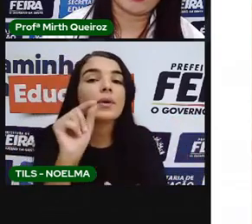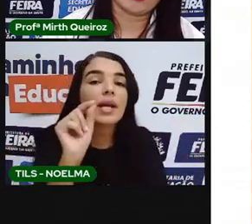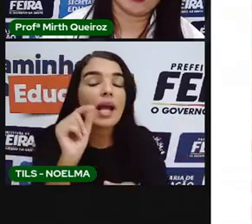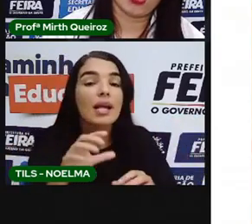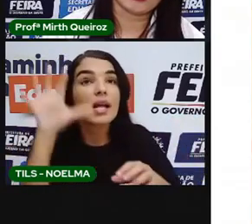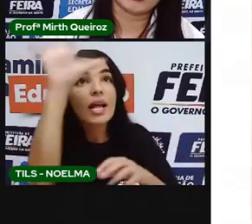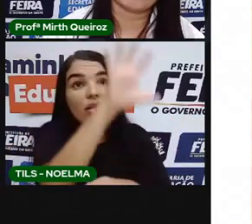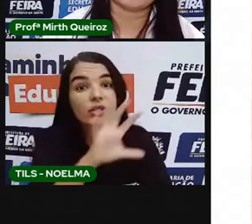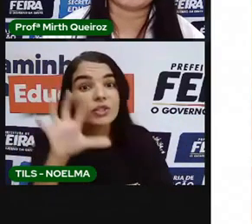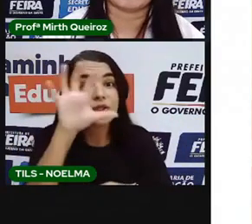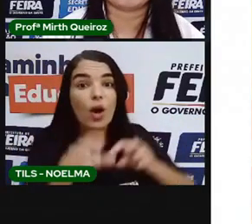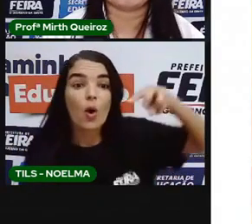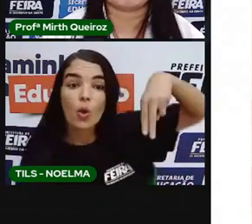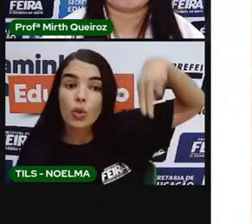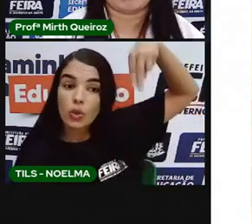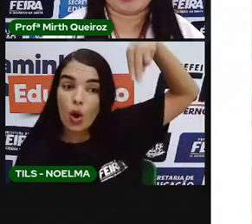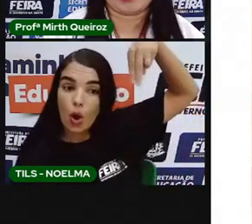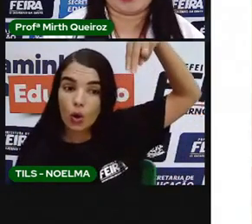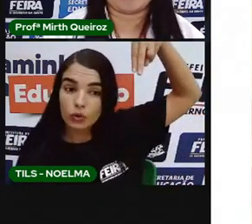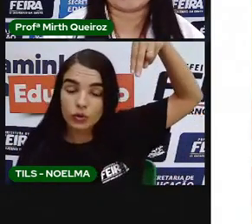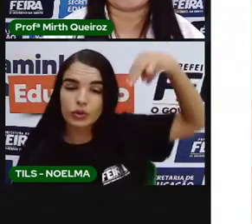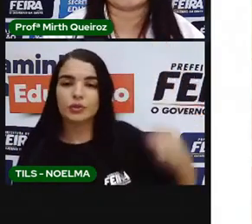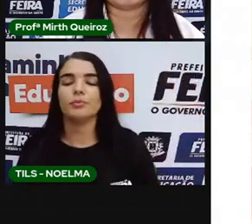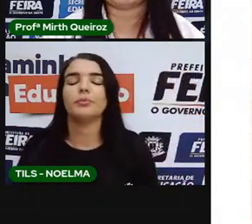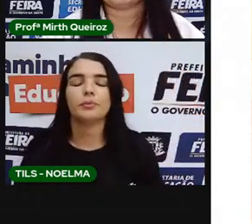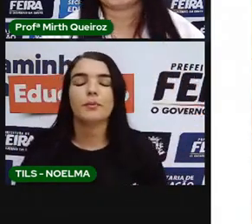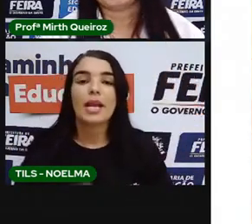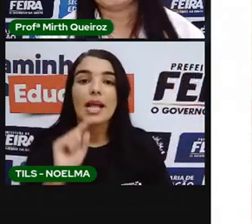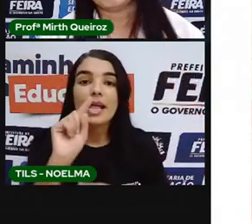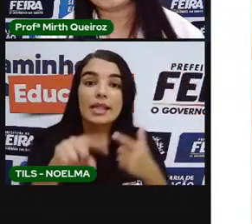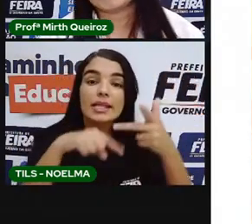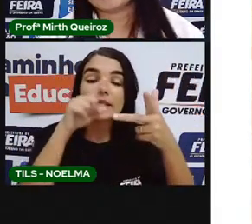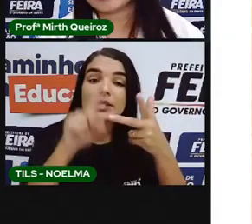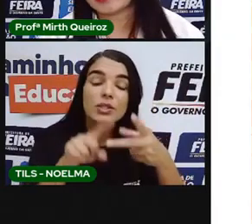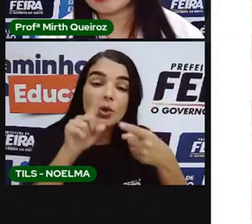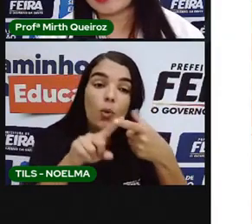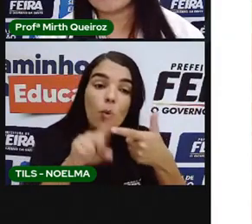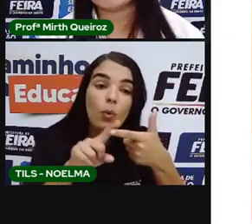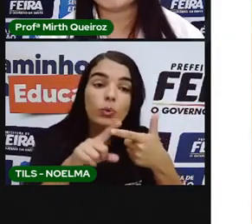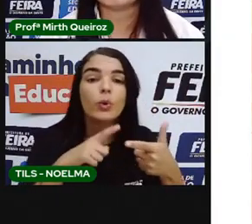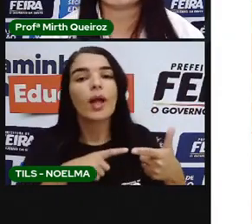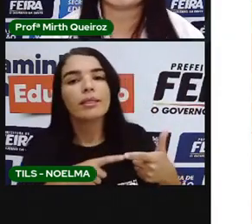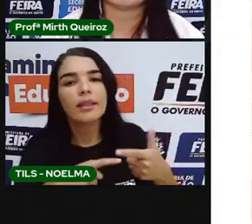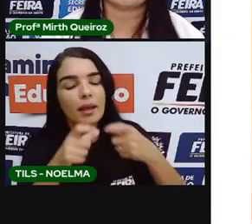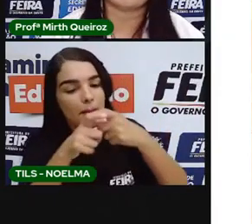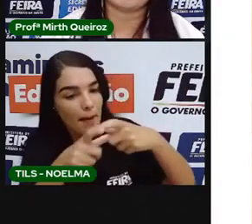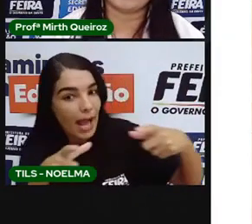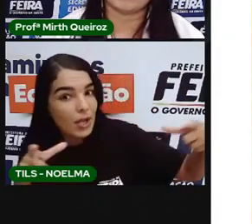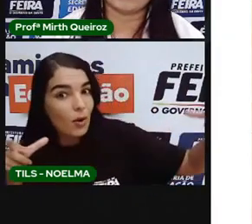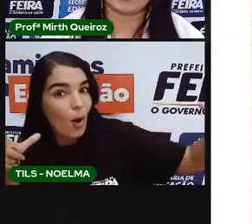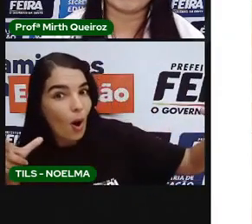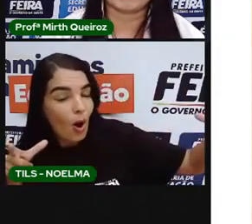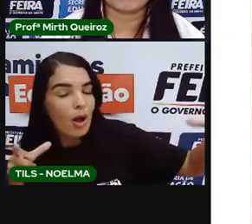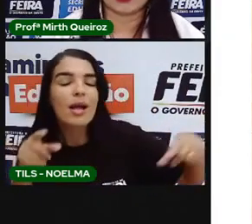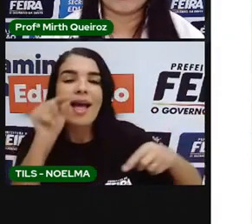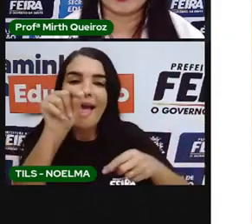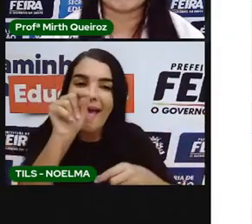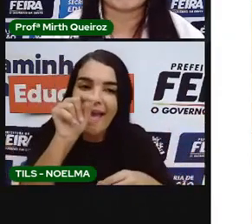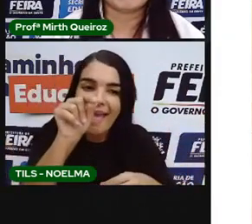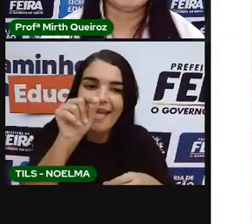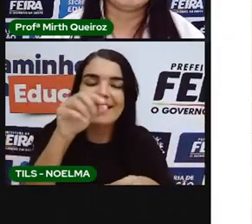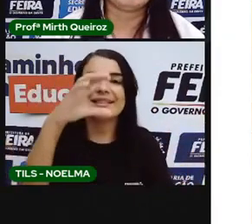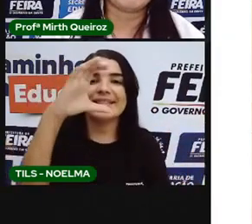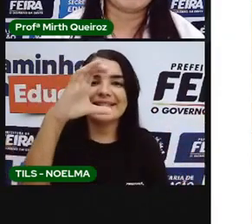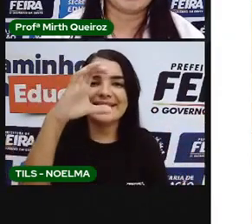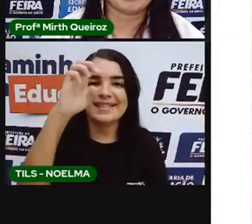a região norte, né, onde está aí a Amazônia. Nós temos a segunda região maior, a região